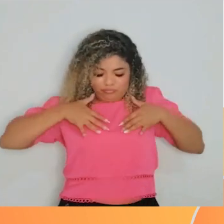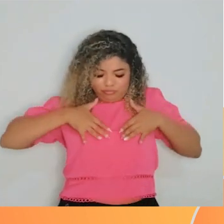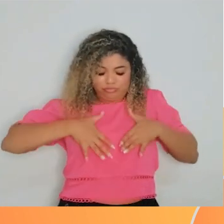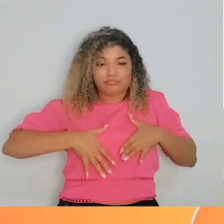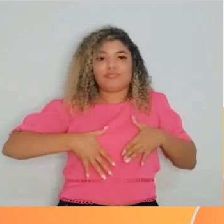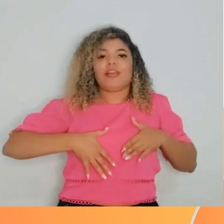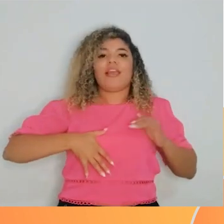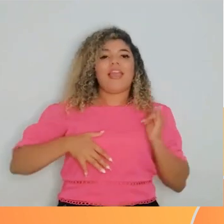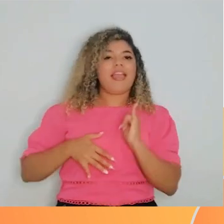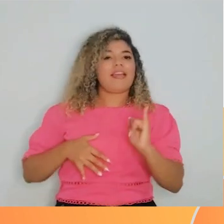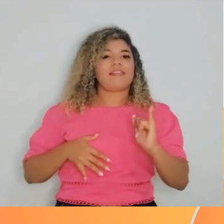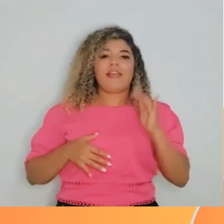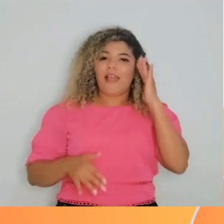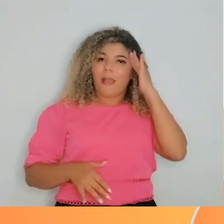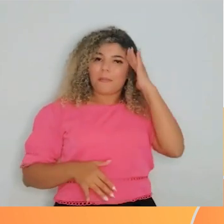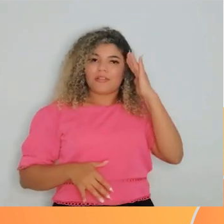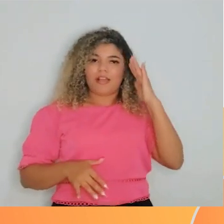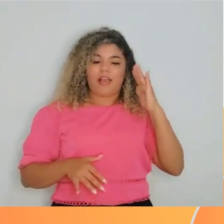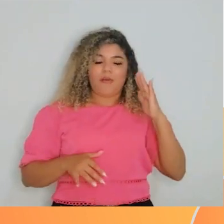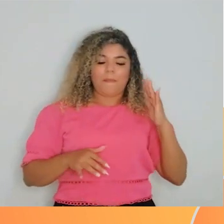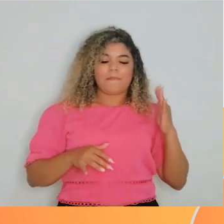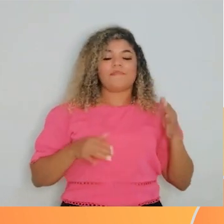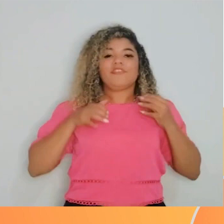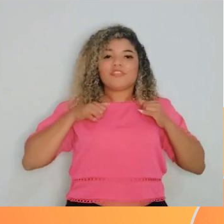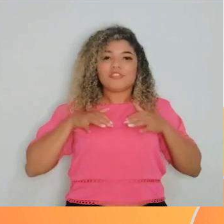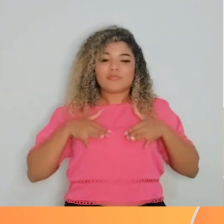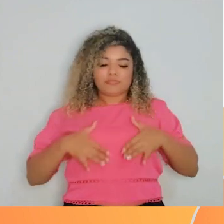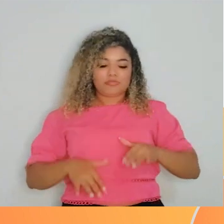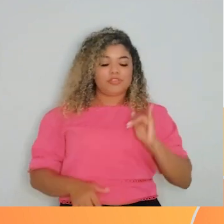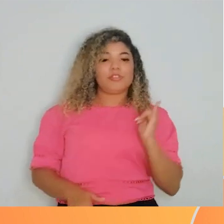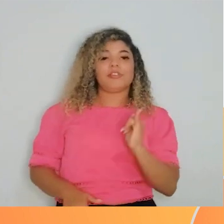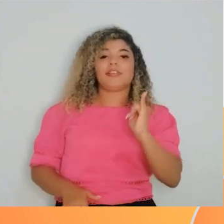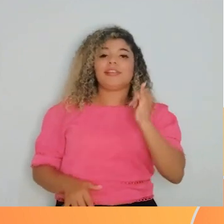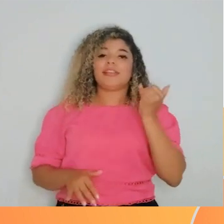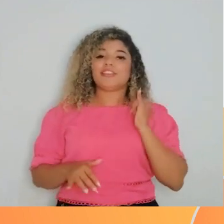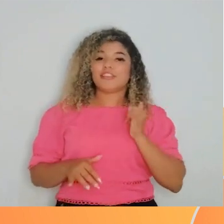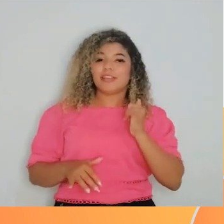nosso organismo. É a principal fonte de energia.